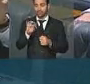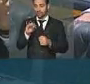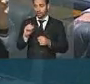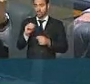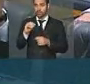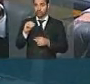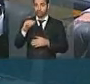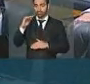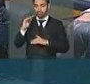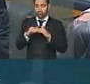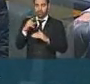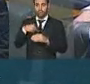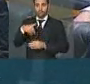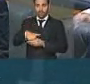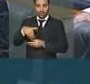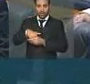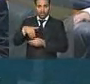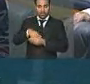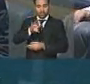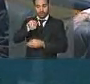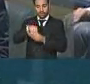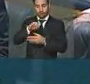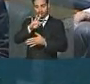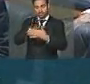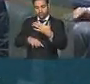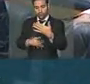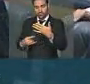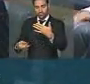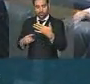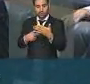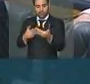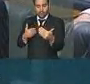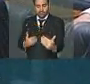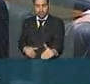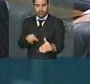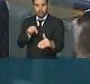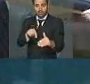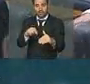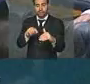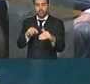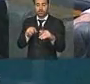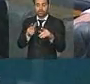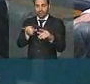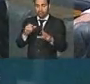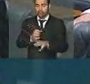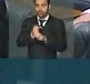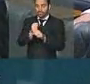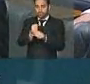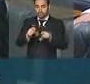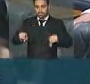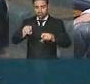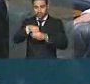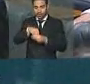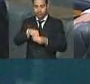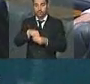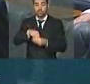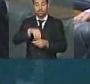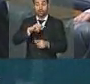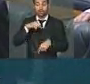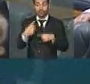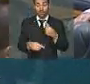de forma na cédula de votação que será apurada eletronicamente e, depois, na sequência,